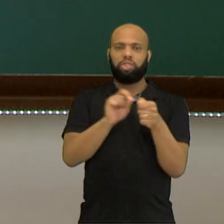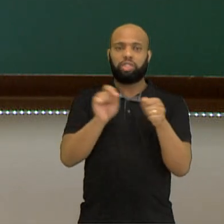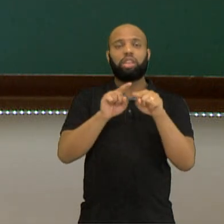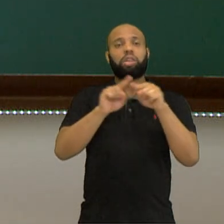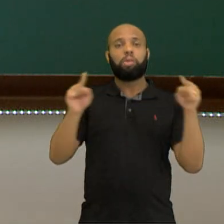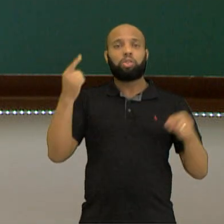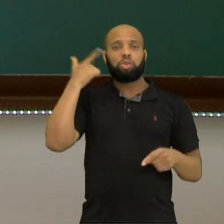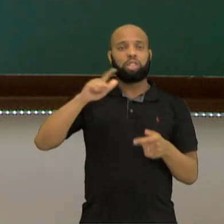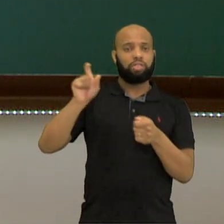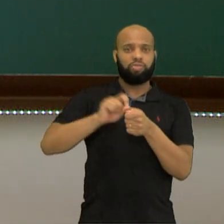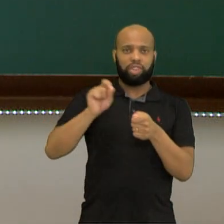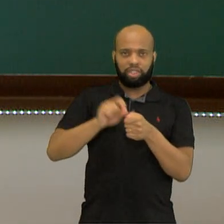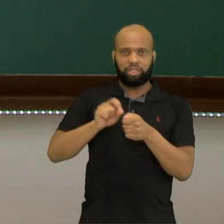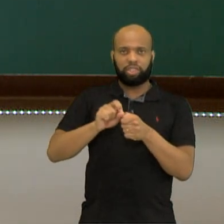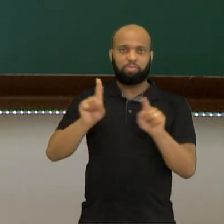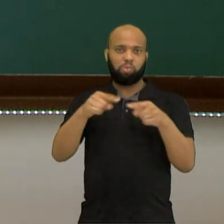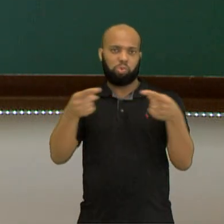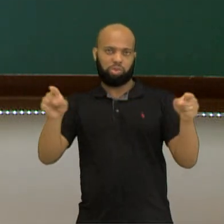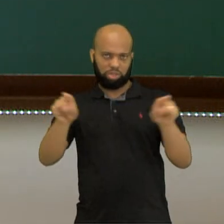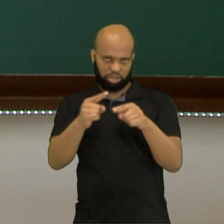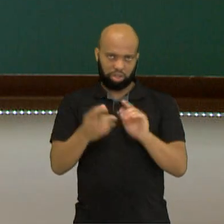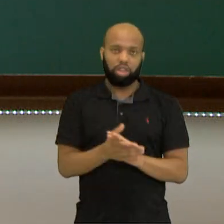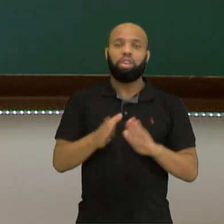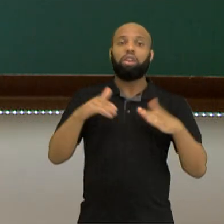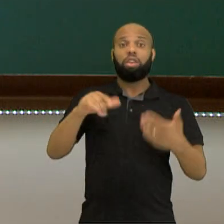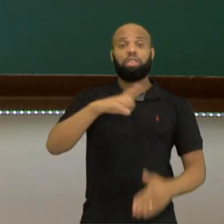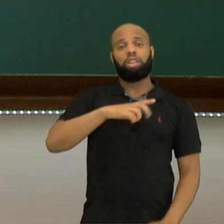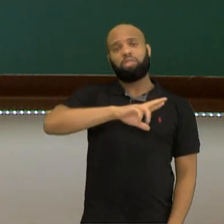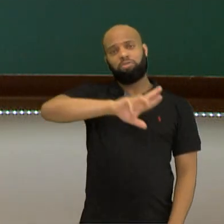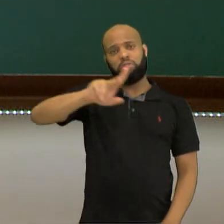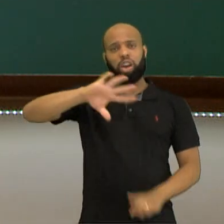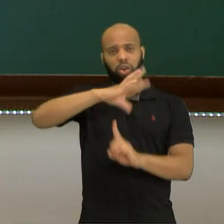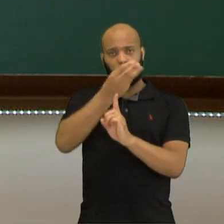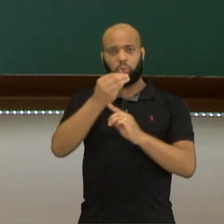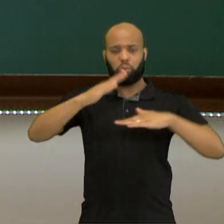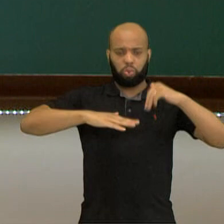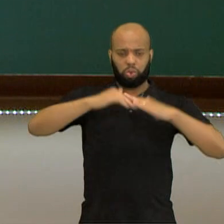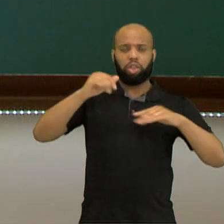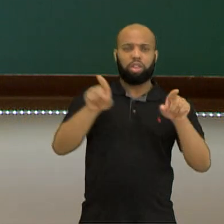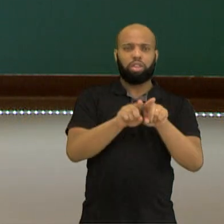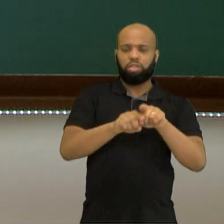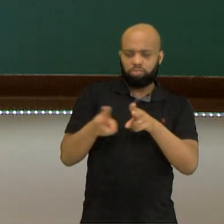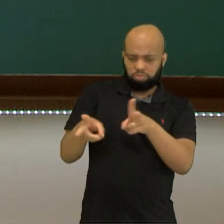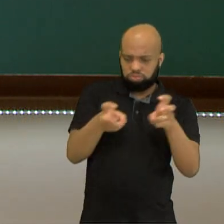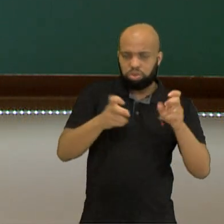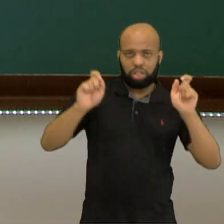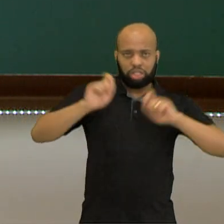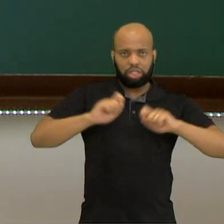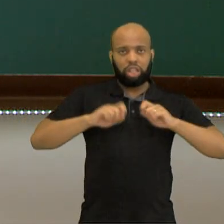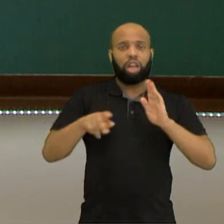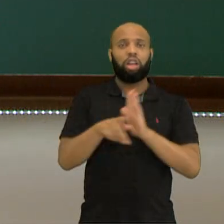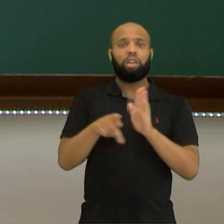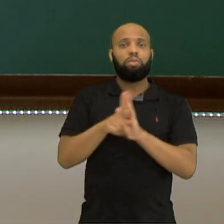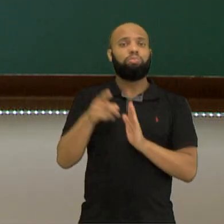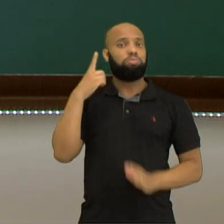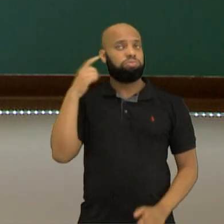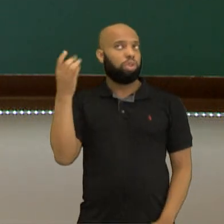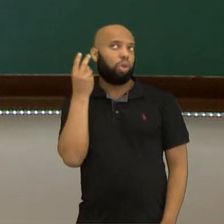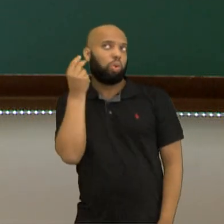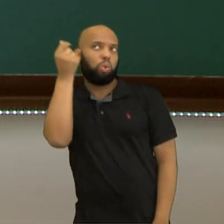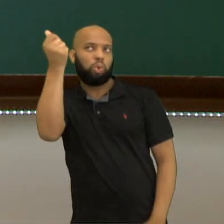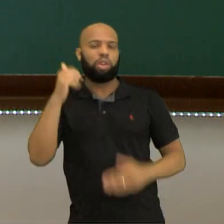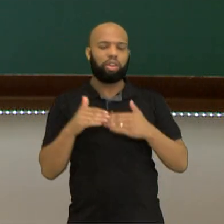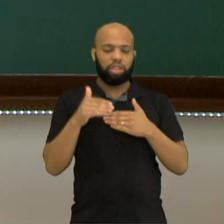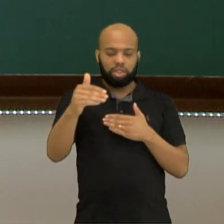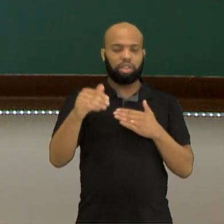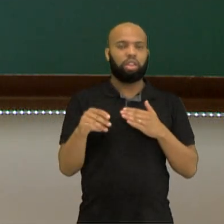produzir som. Legal, não é verdade? Tem muitos artistas que exploram a capacidade sonora a partir